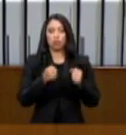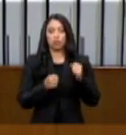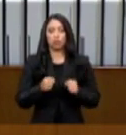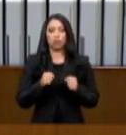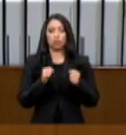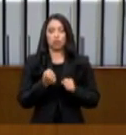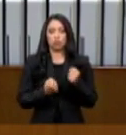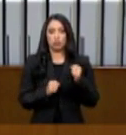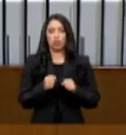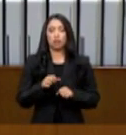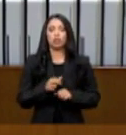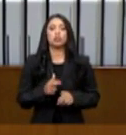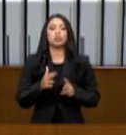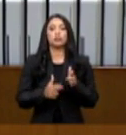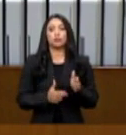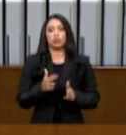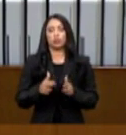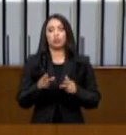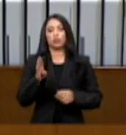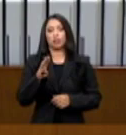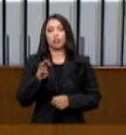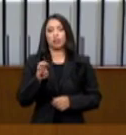falará o doutor Beto Vasconcelos.